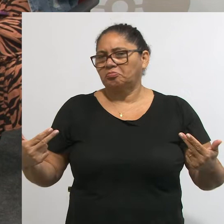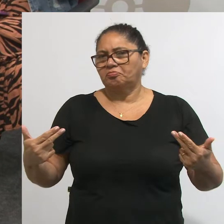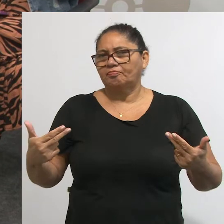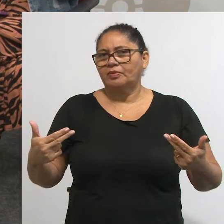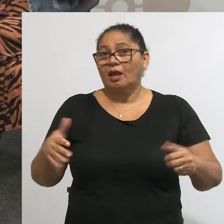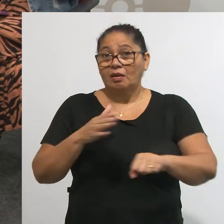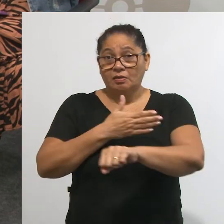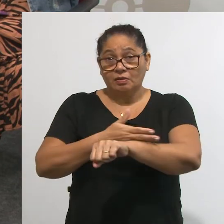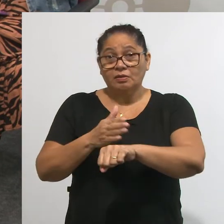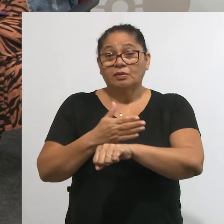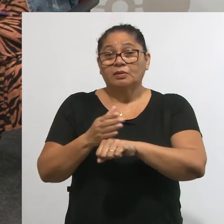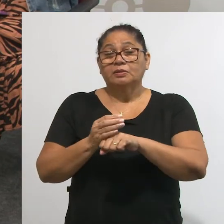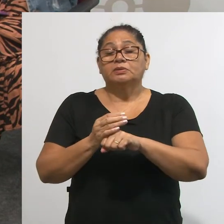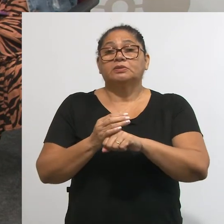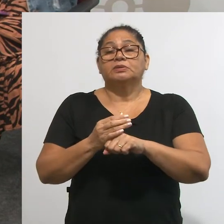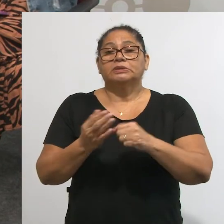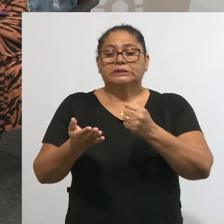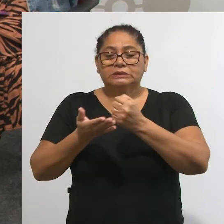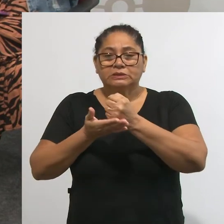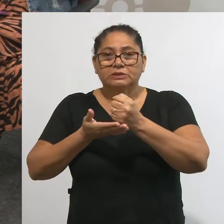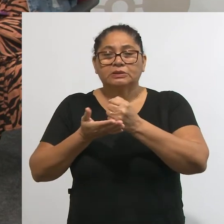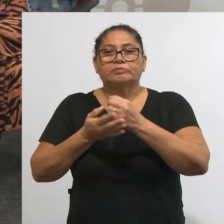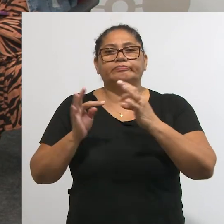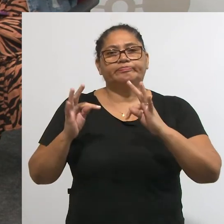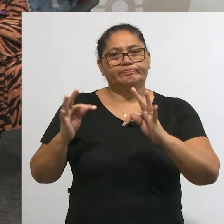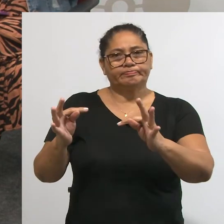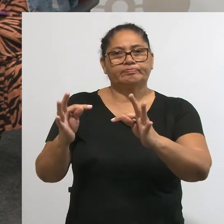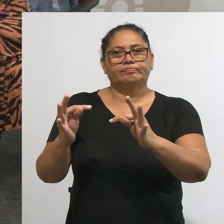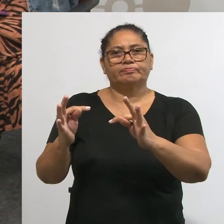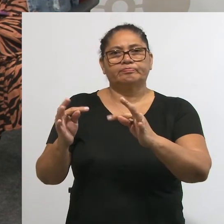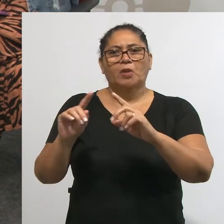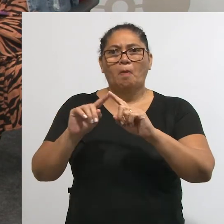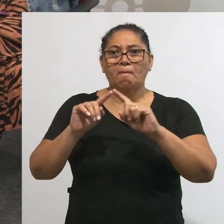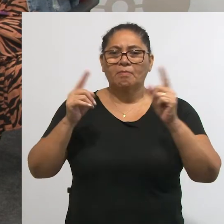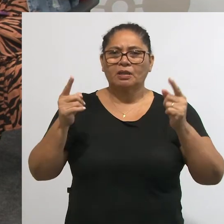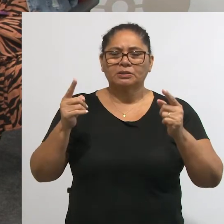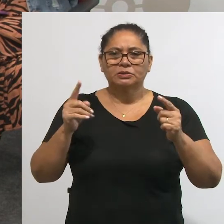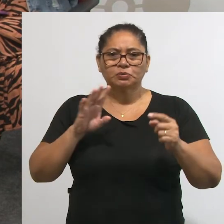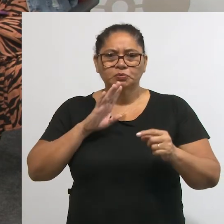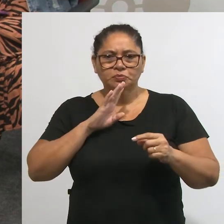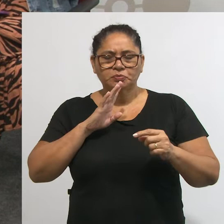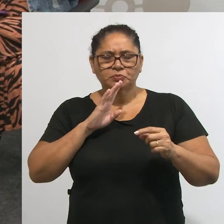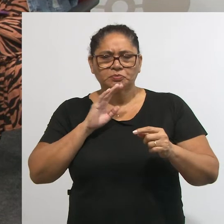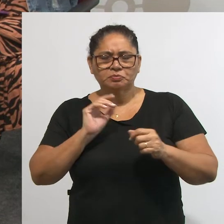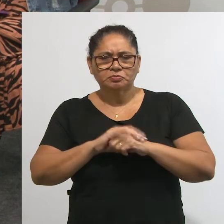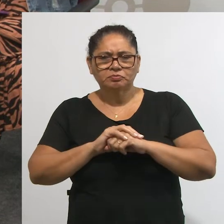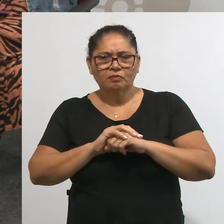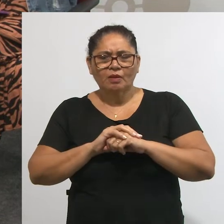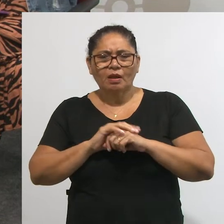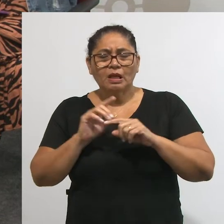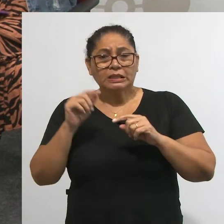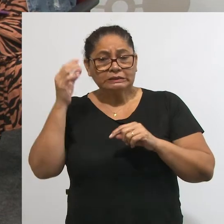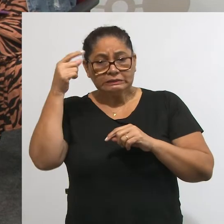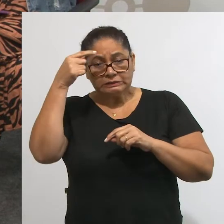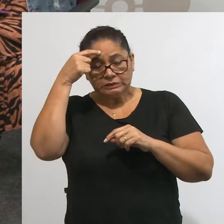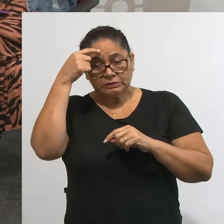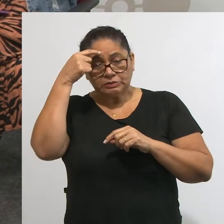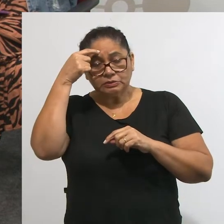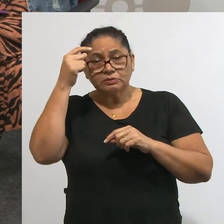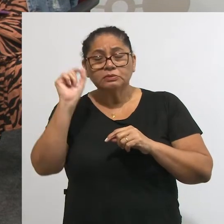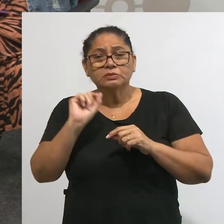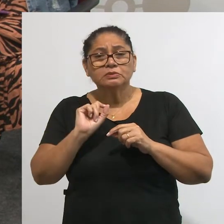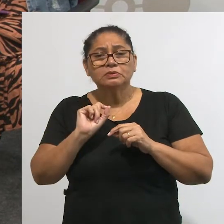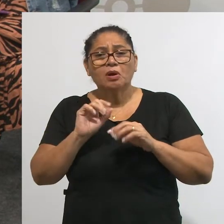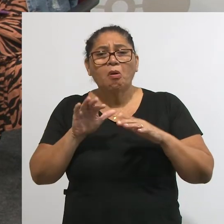Na verdade, a minha prática, ela está sempre embasada numa teoria, por mais que às vezes eu desconheça, às vezes eu não tenho nem consciência